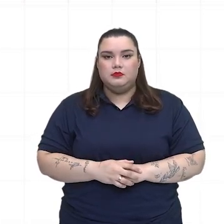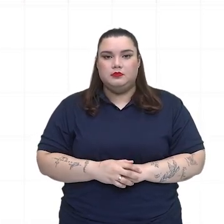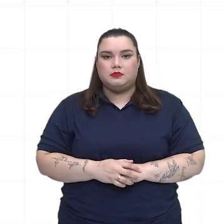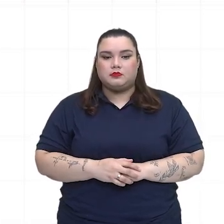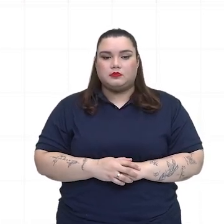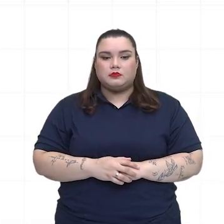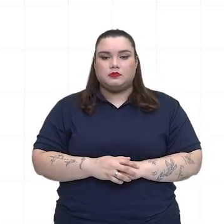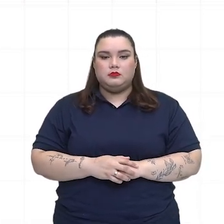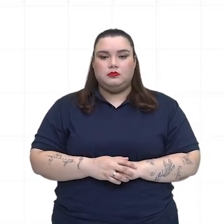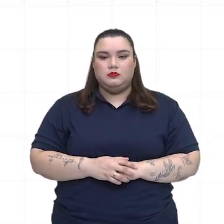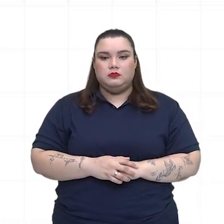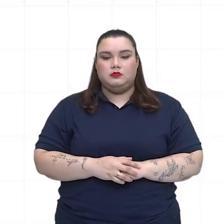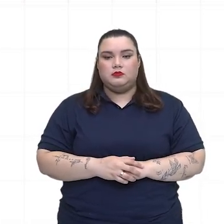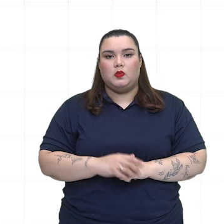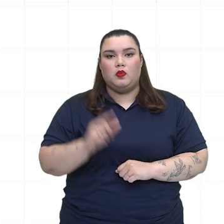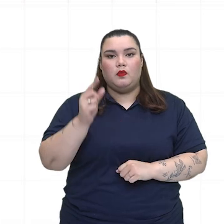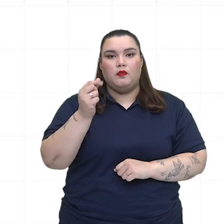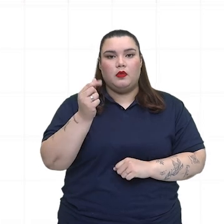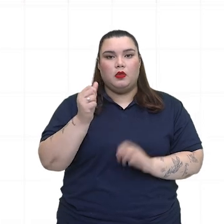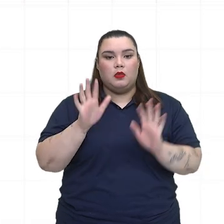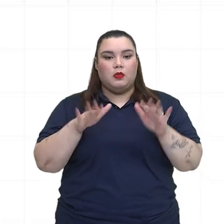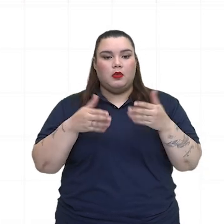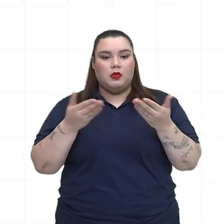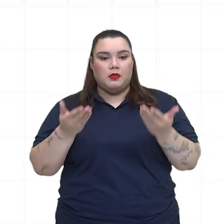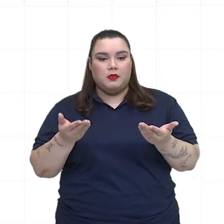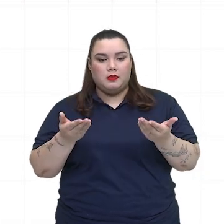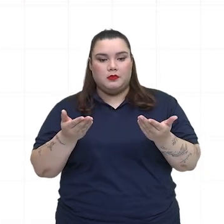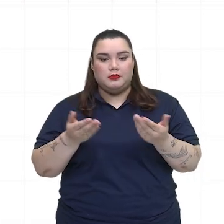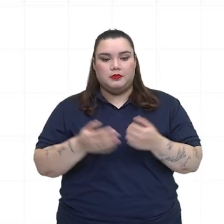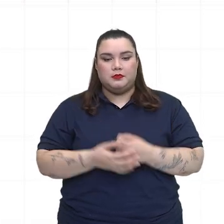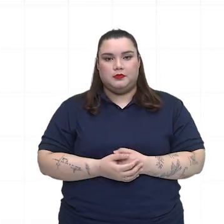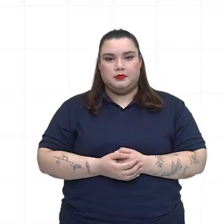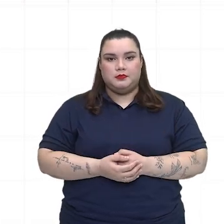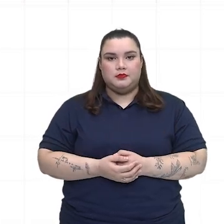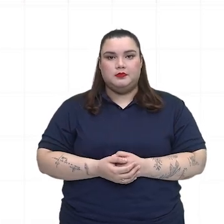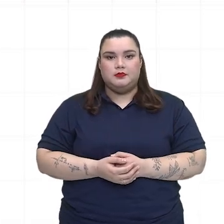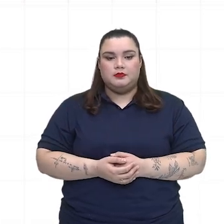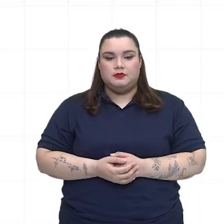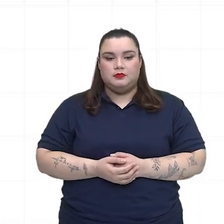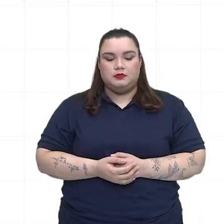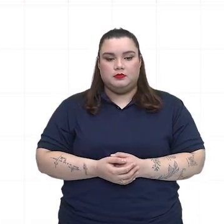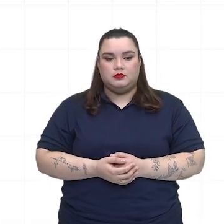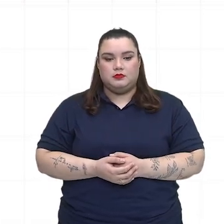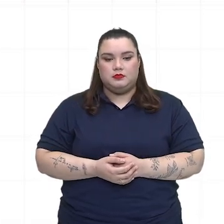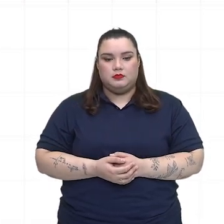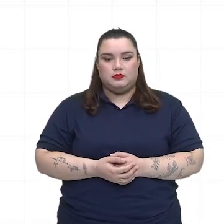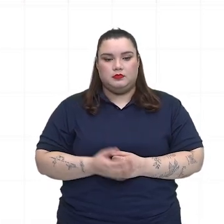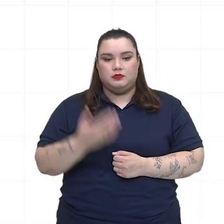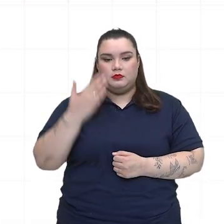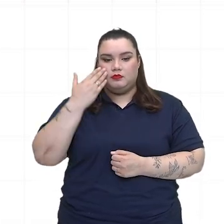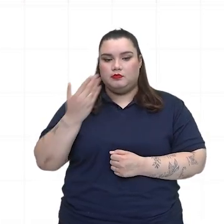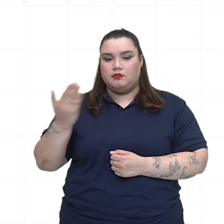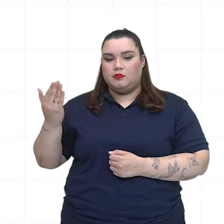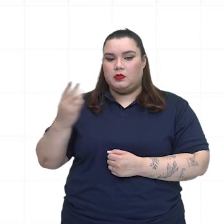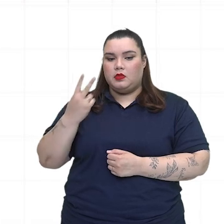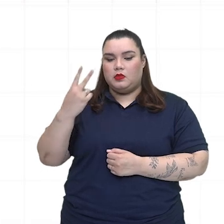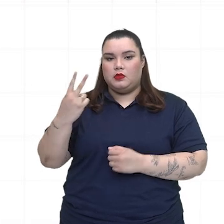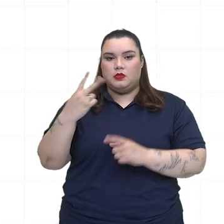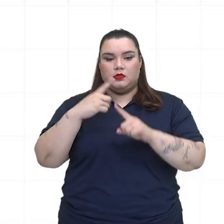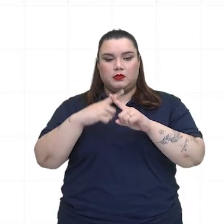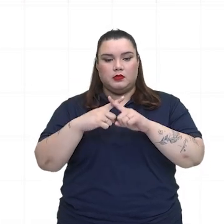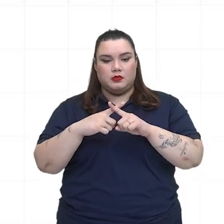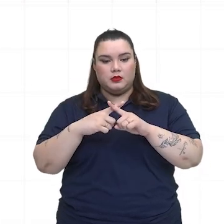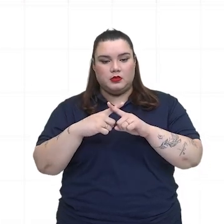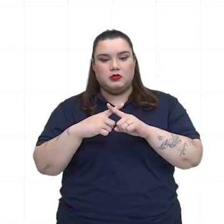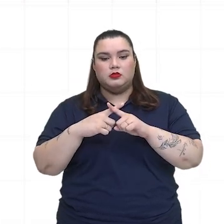Ele vai pagar em 2 vezes, vou escrever aqui embaixo. Ele vai pagar 2 vezes de